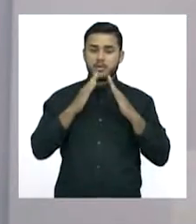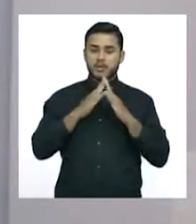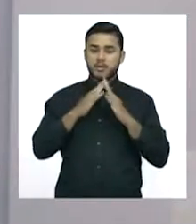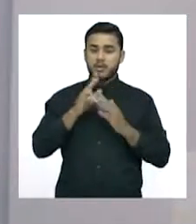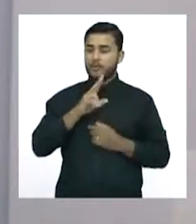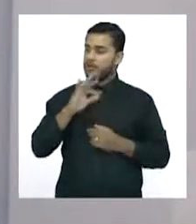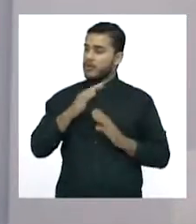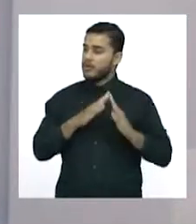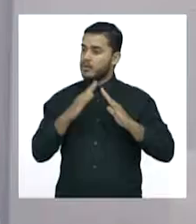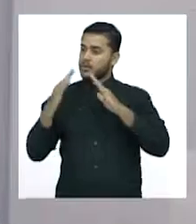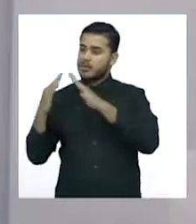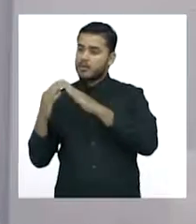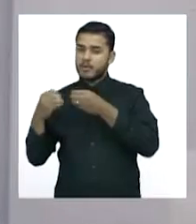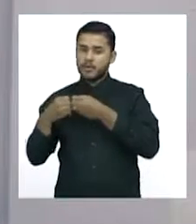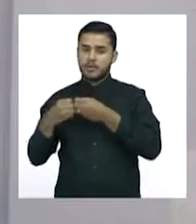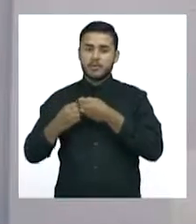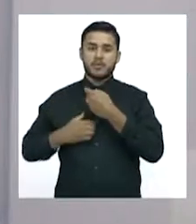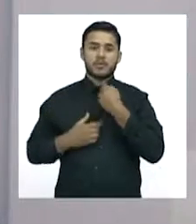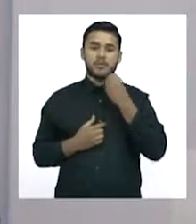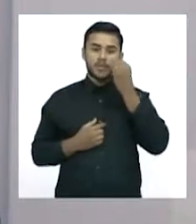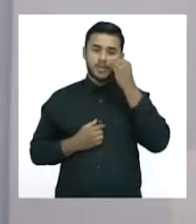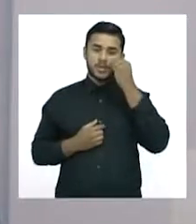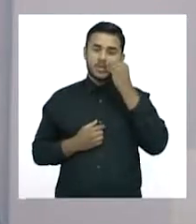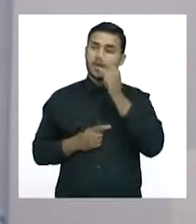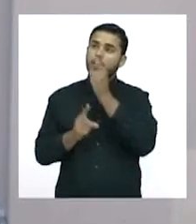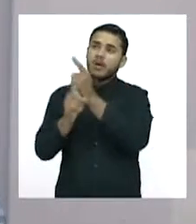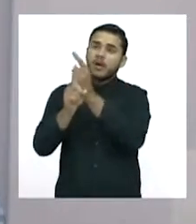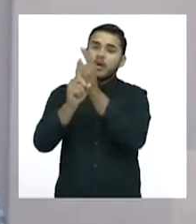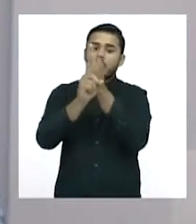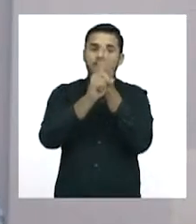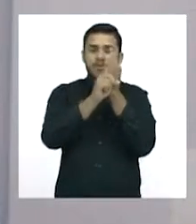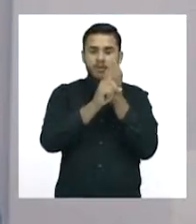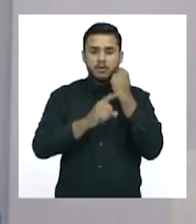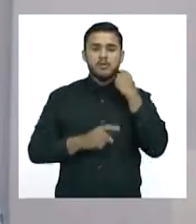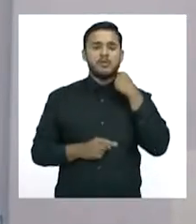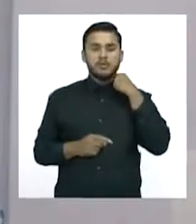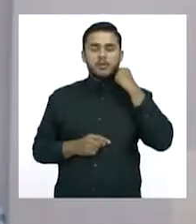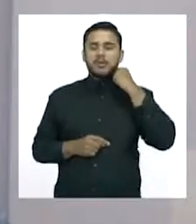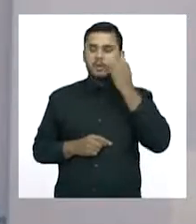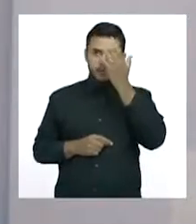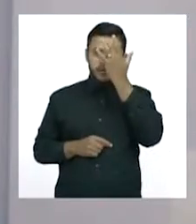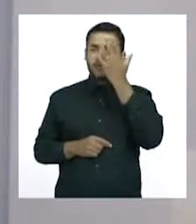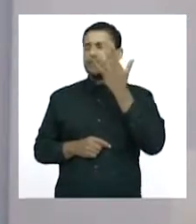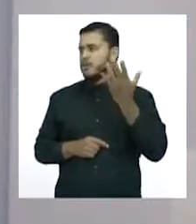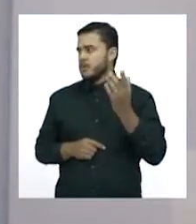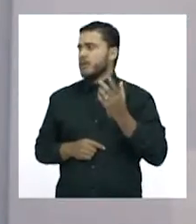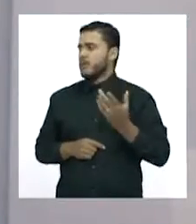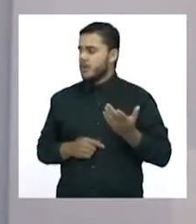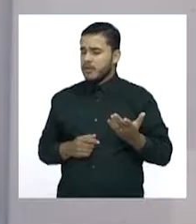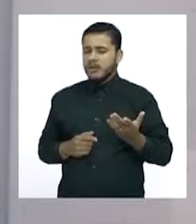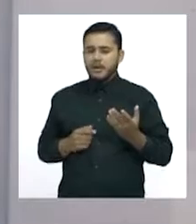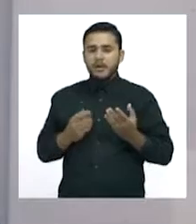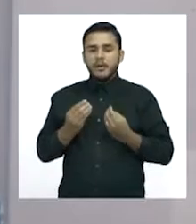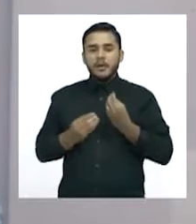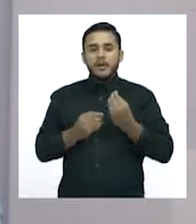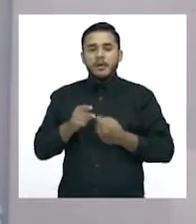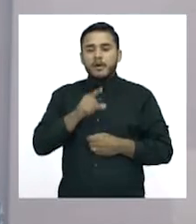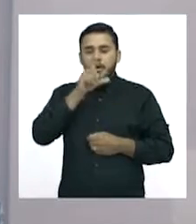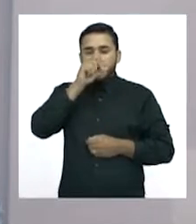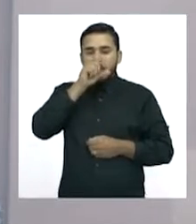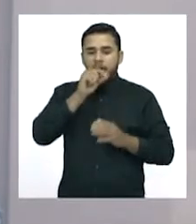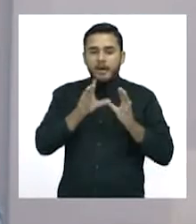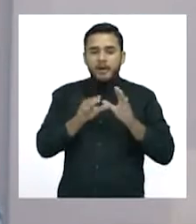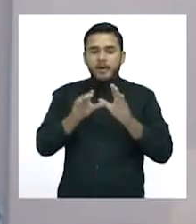o meu vizinho, ele vai para o próximo, ele vai encontrar um local. Não é assim que tão fácil. Porque, eu ressalto, ele se adaptou muito bem ao